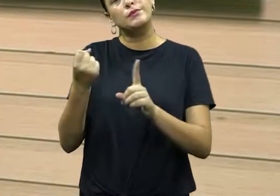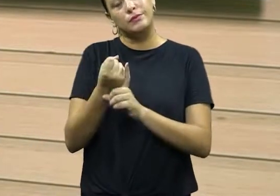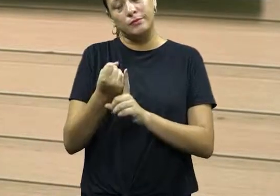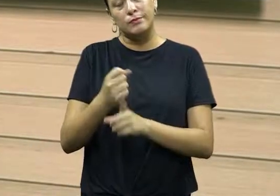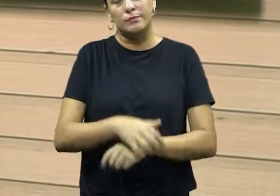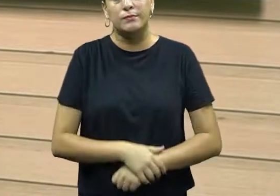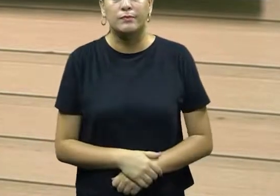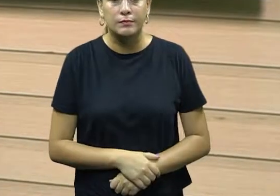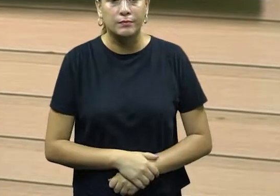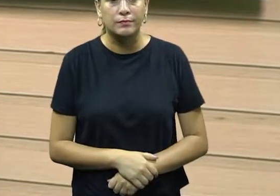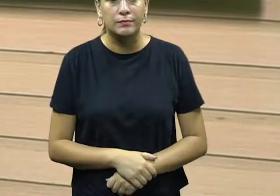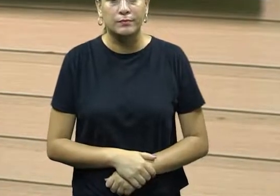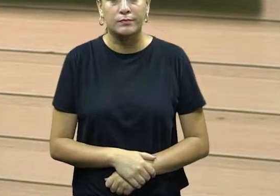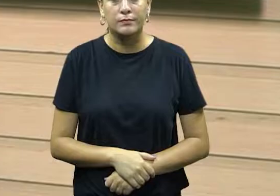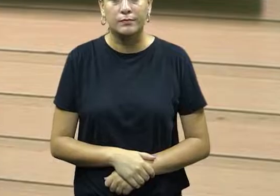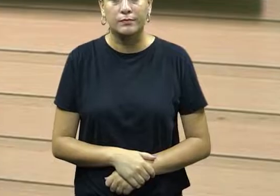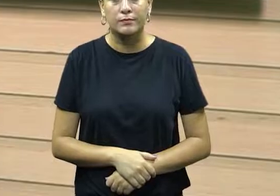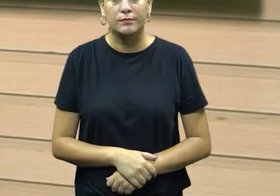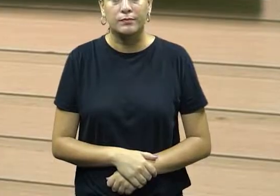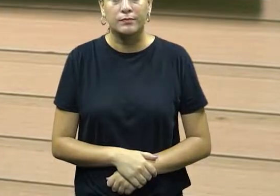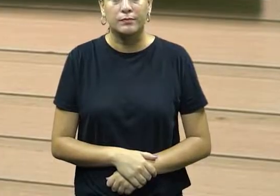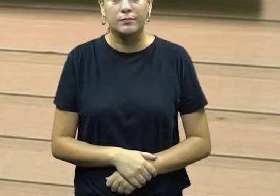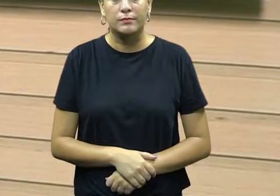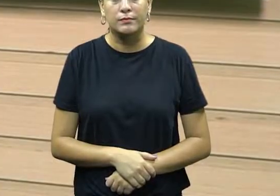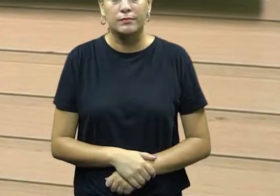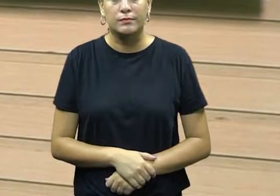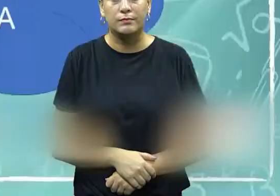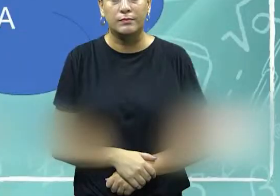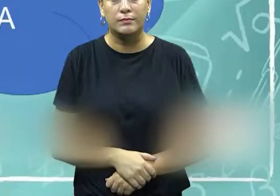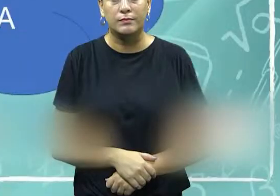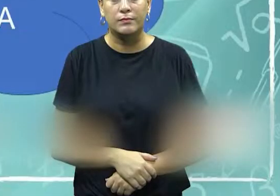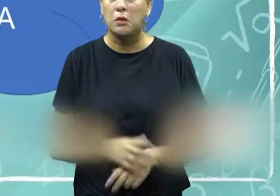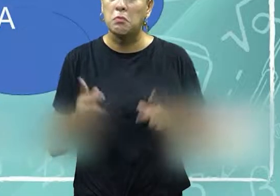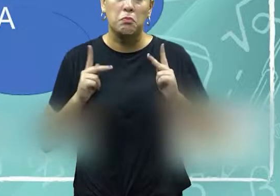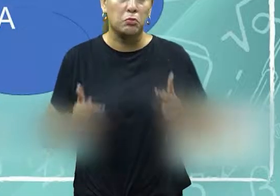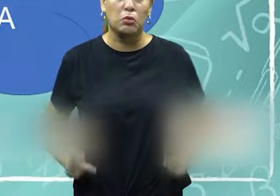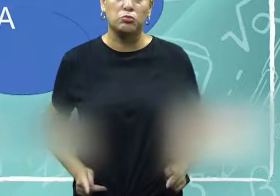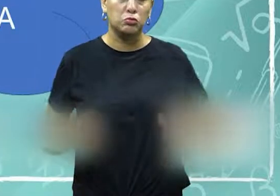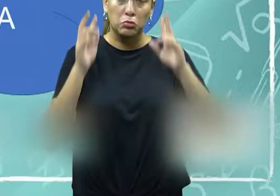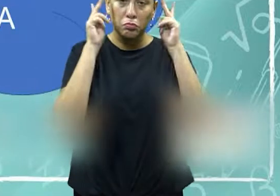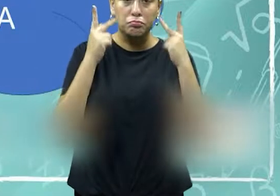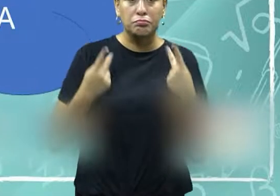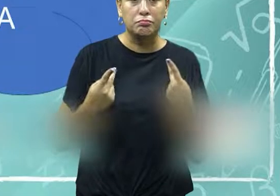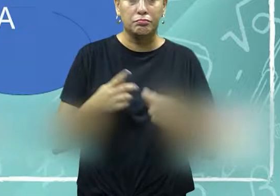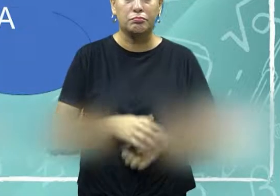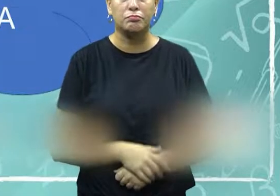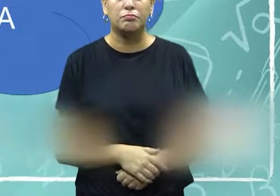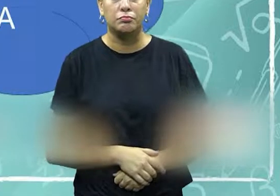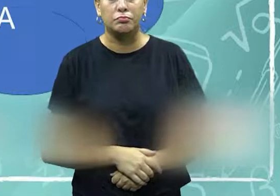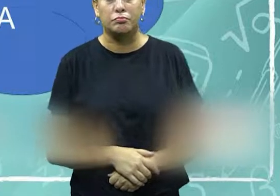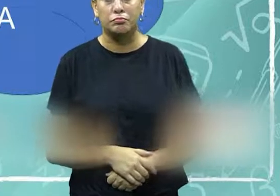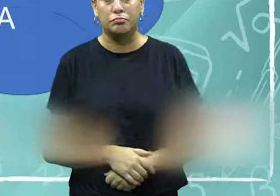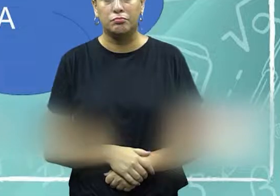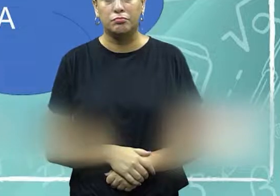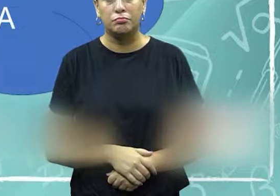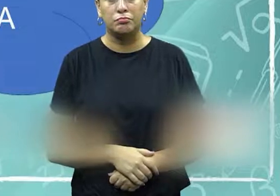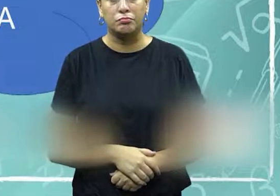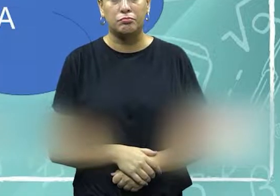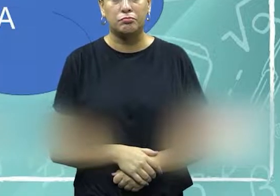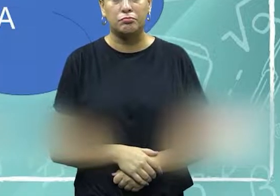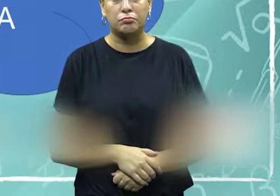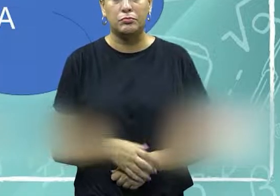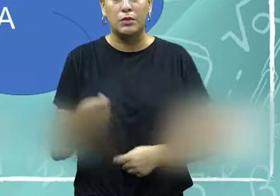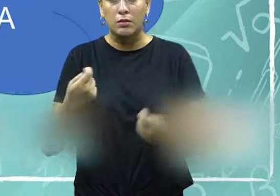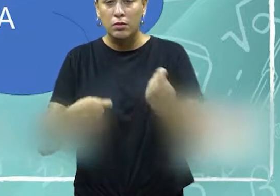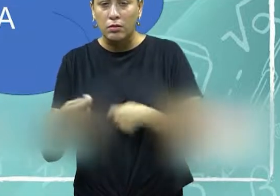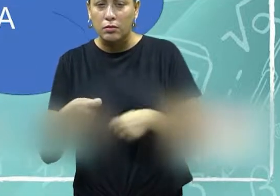de sociedade, então é um fazer humano, né? Então, são muitas as razões que tornam a negociação